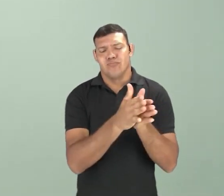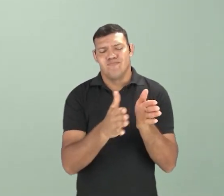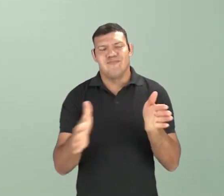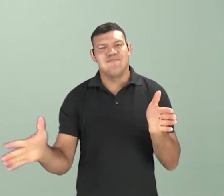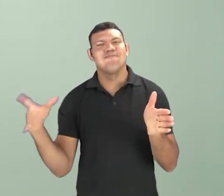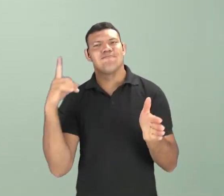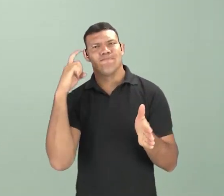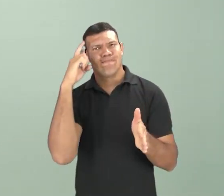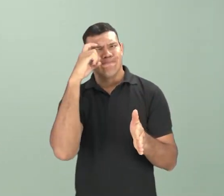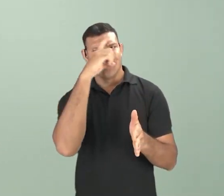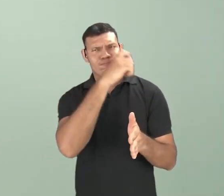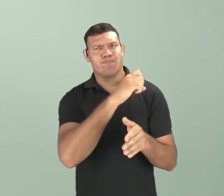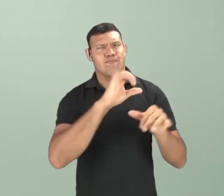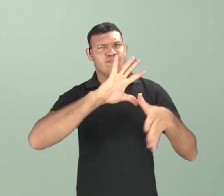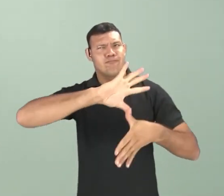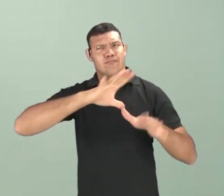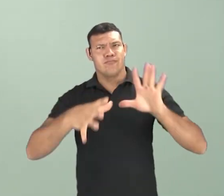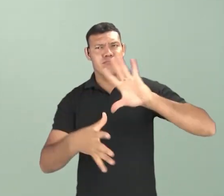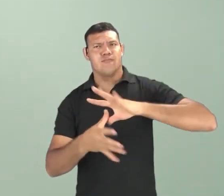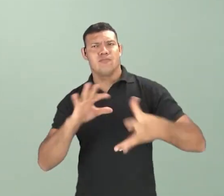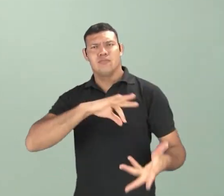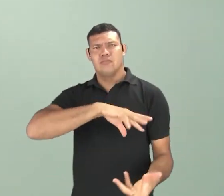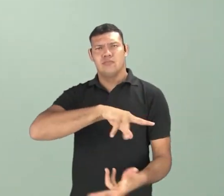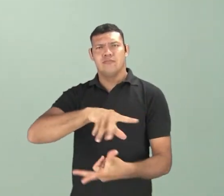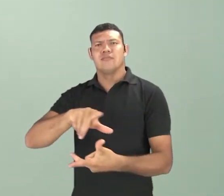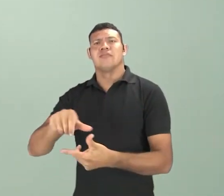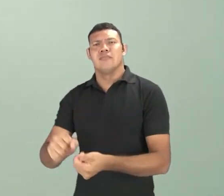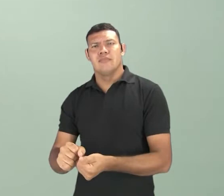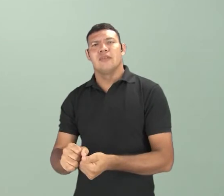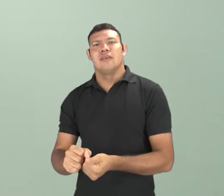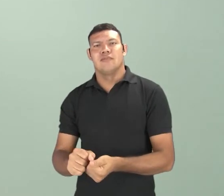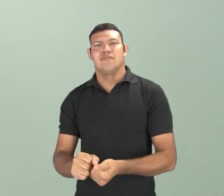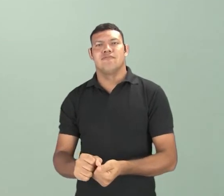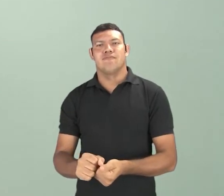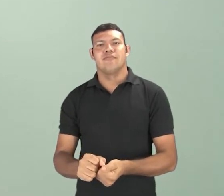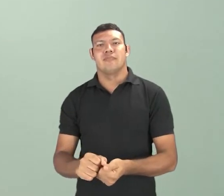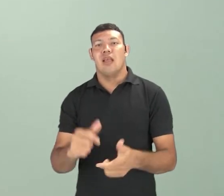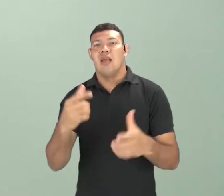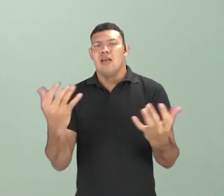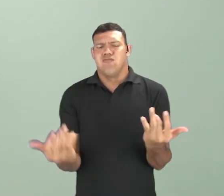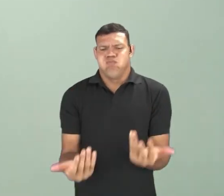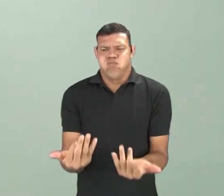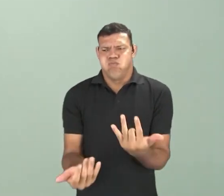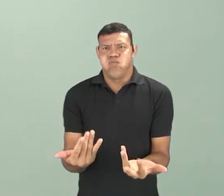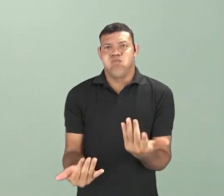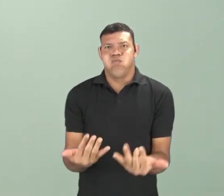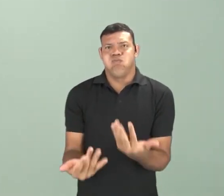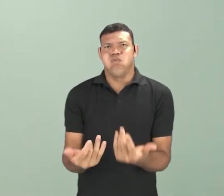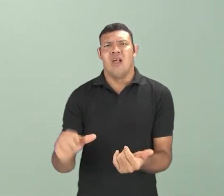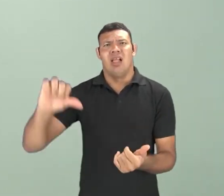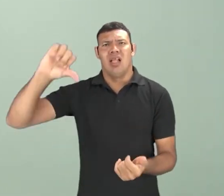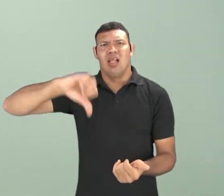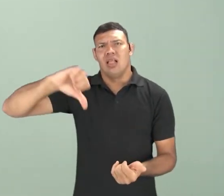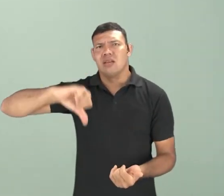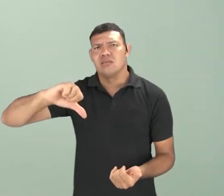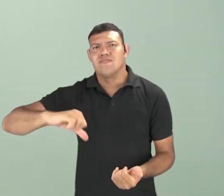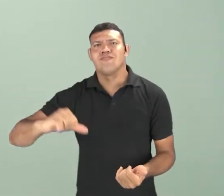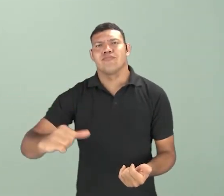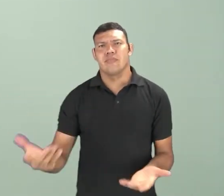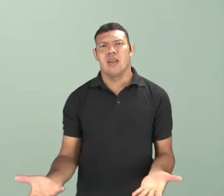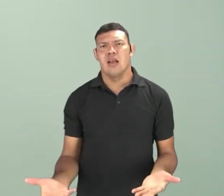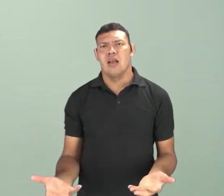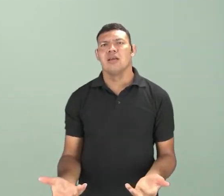pandemia, ok? Aí tem esse agravante aí, que é a questão das queimadas. Nós vimos anteriormente que danos